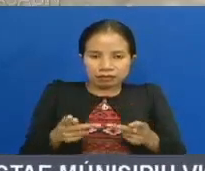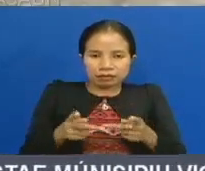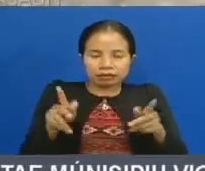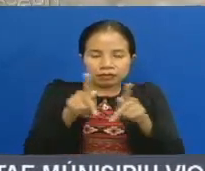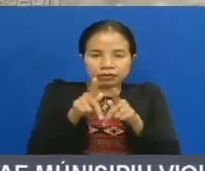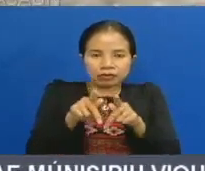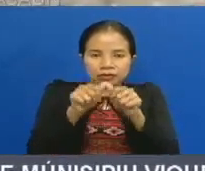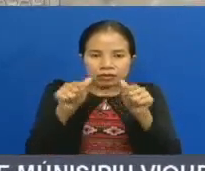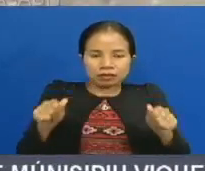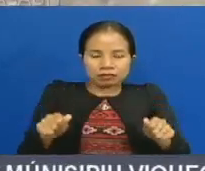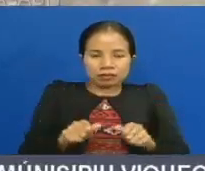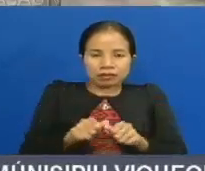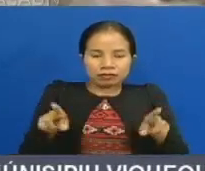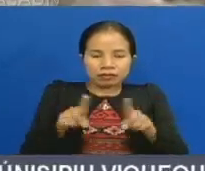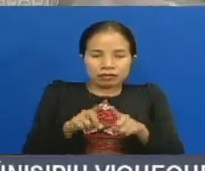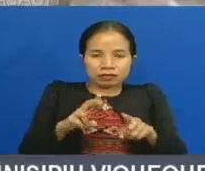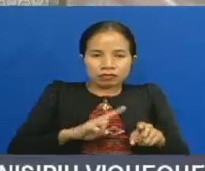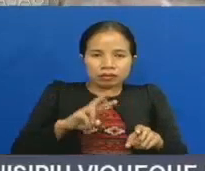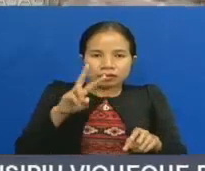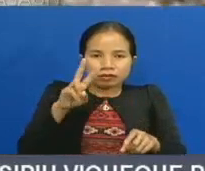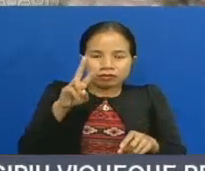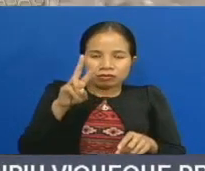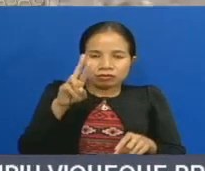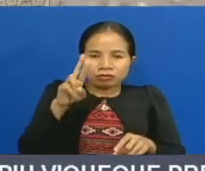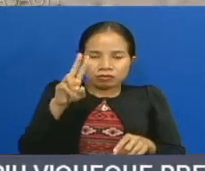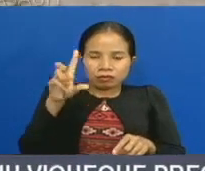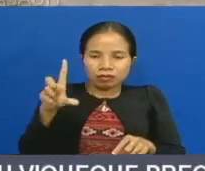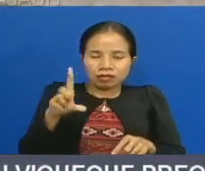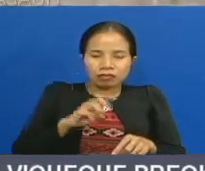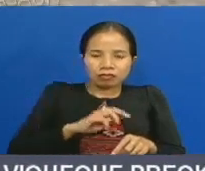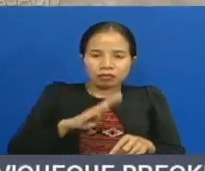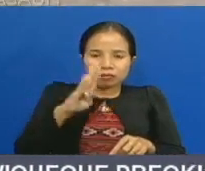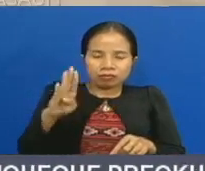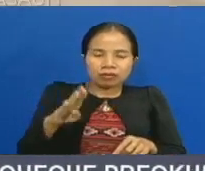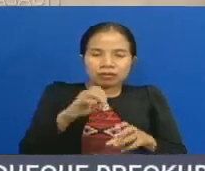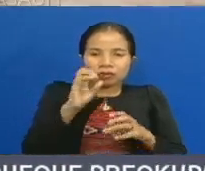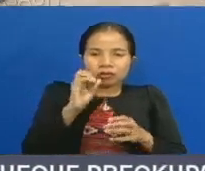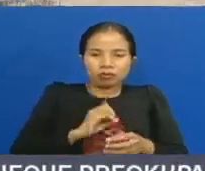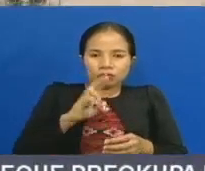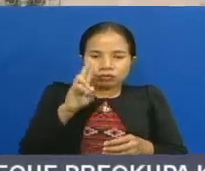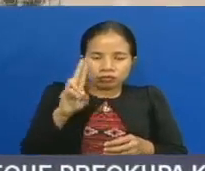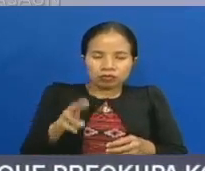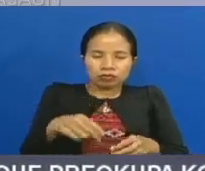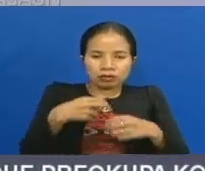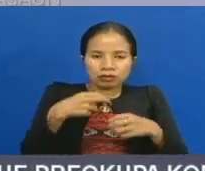posto administrativo Hanesan, Watu Lari, Watu Carbau, Osu, inclui Lakluta, o condição ad